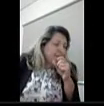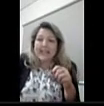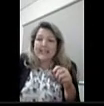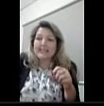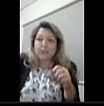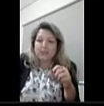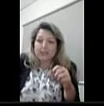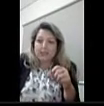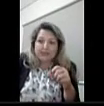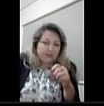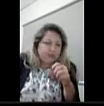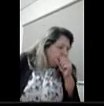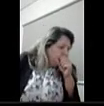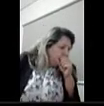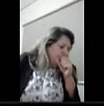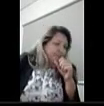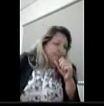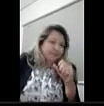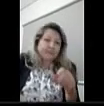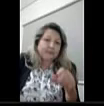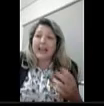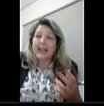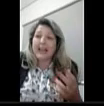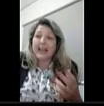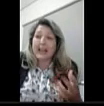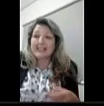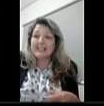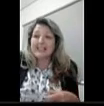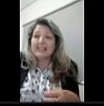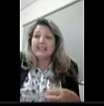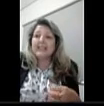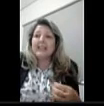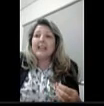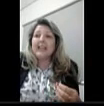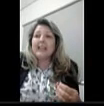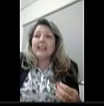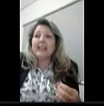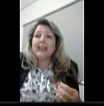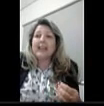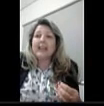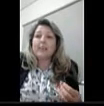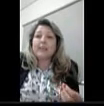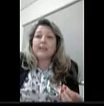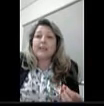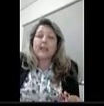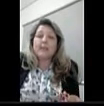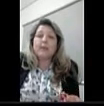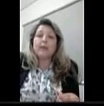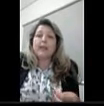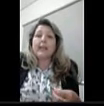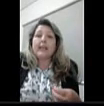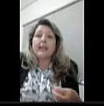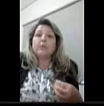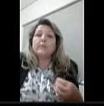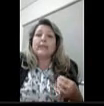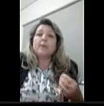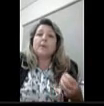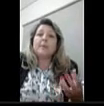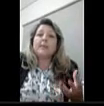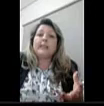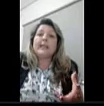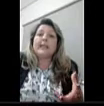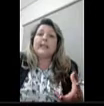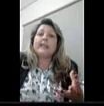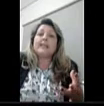Materiais auditivos, palestras, né? Por exemplo, encontrar